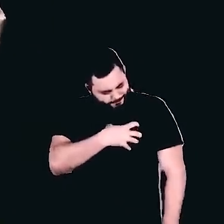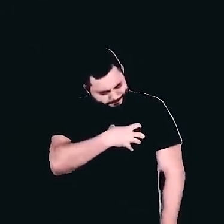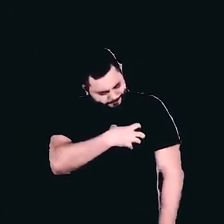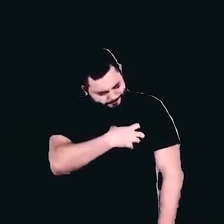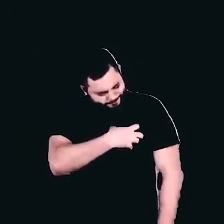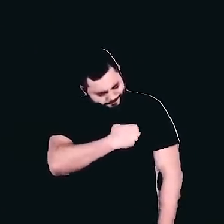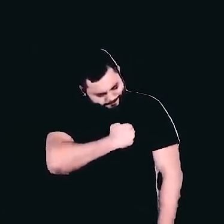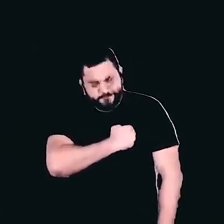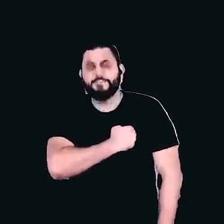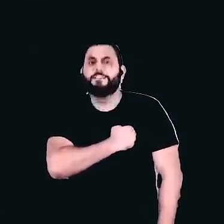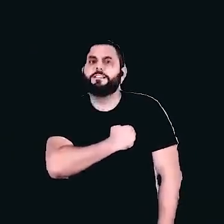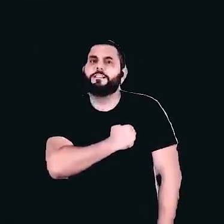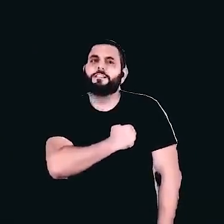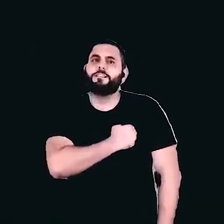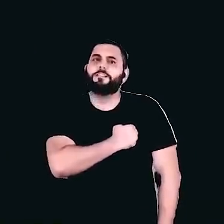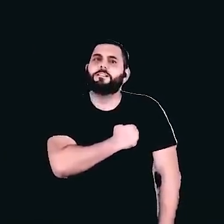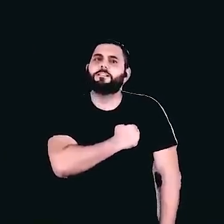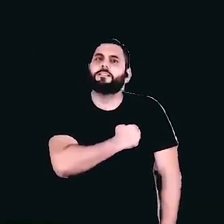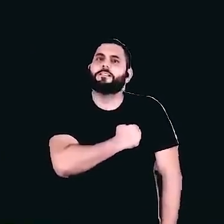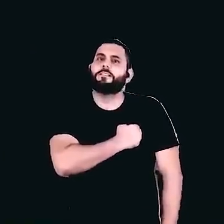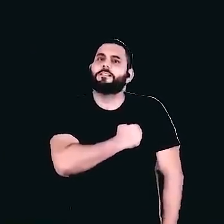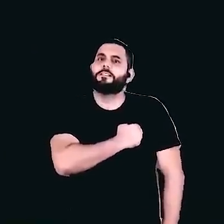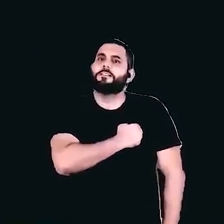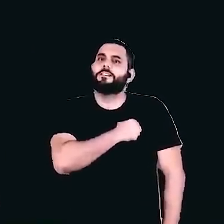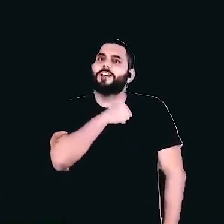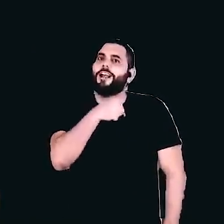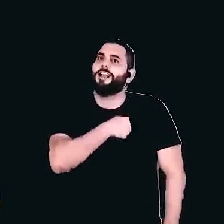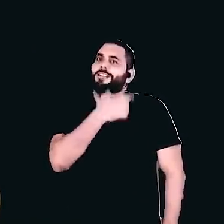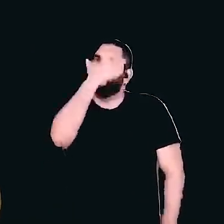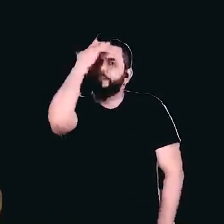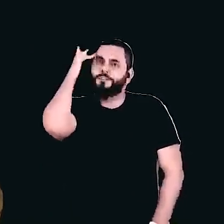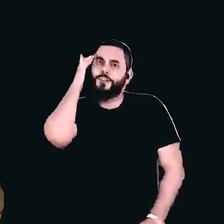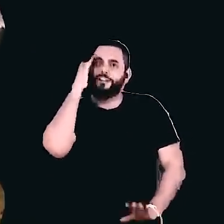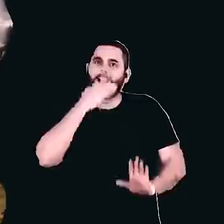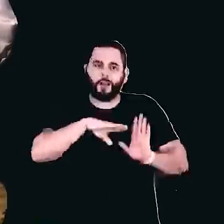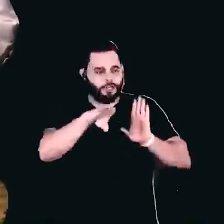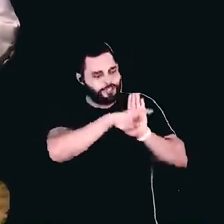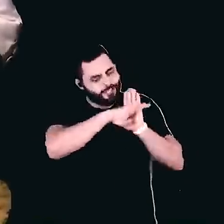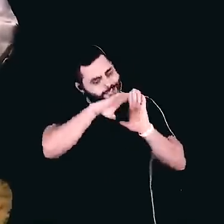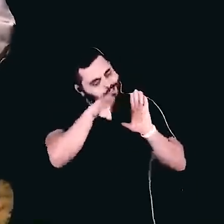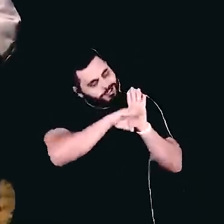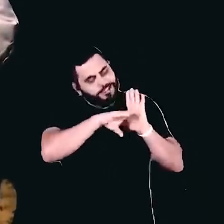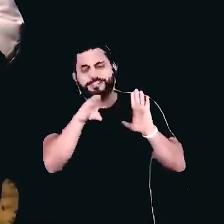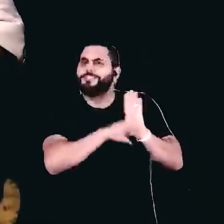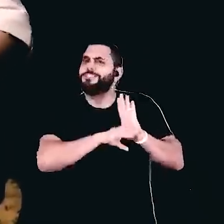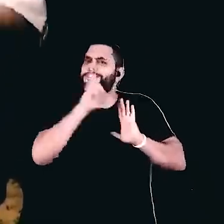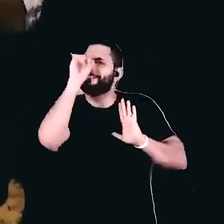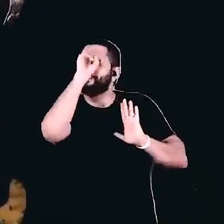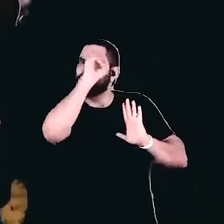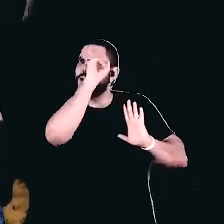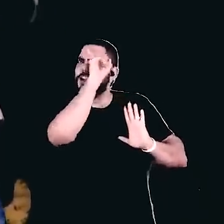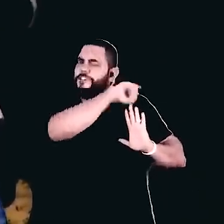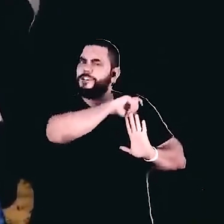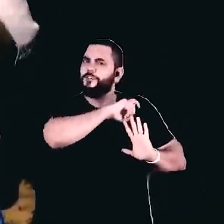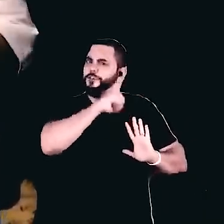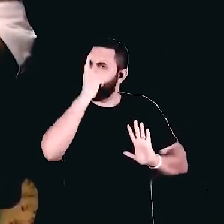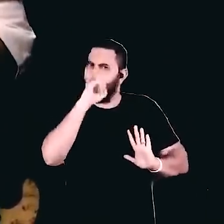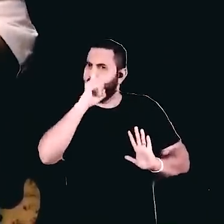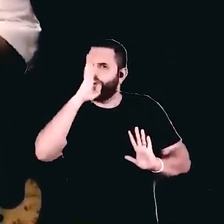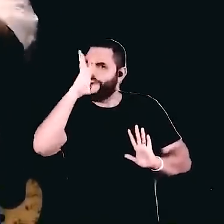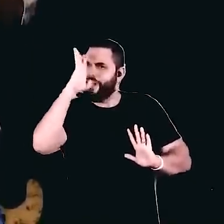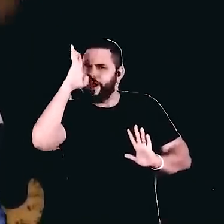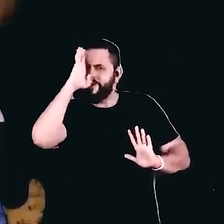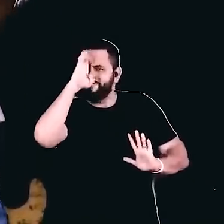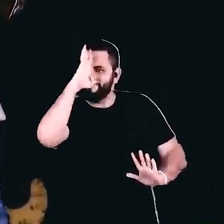doente, eu vou dizer o nome da doença, processadite, é uma pessoa processada na vida. É uma pessoa cheia de